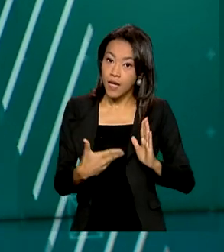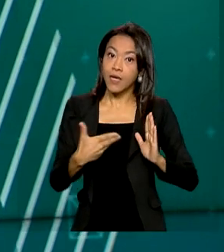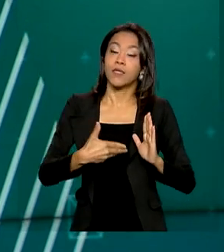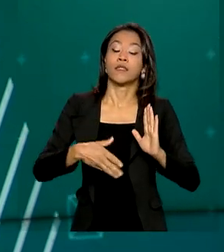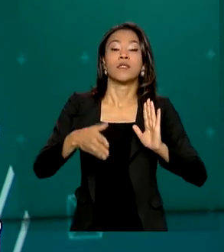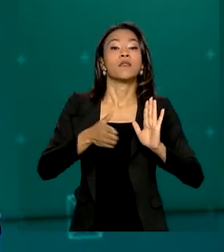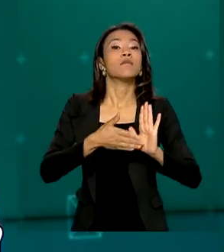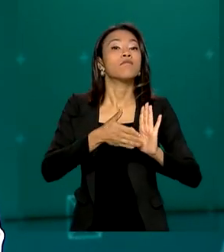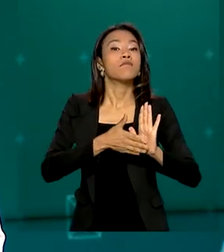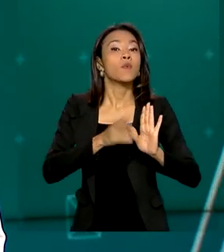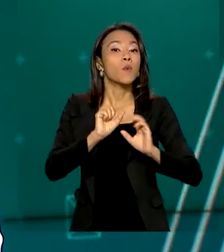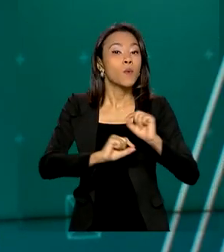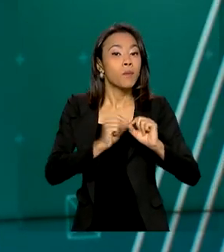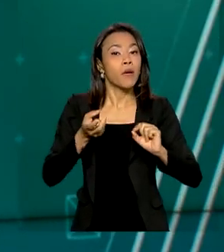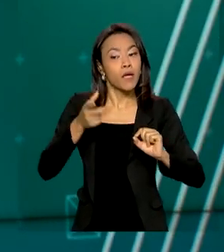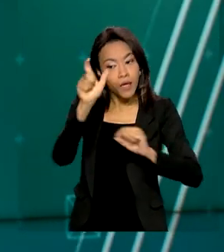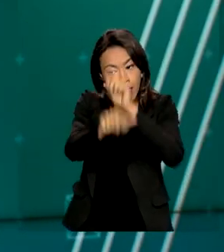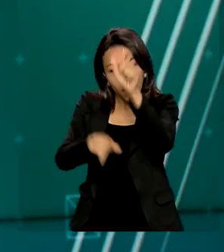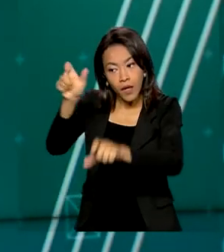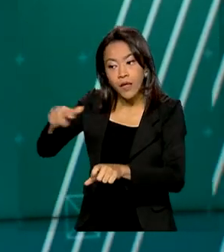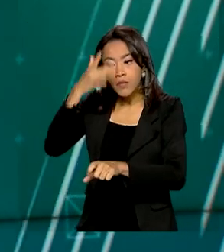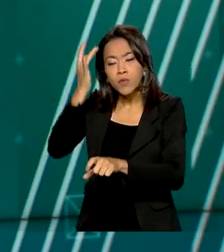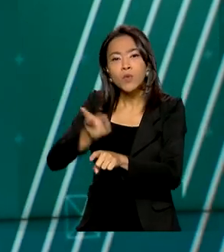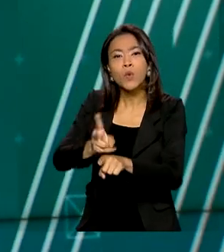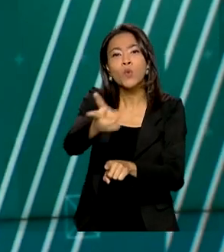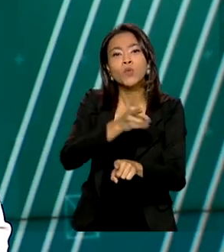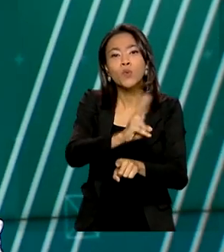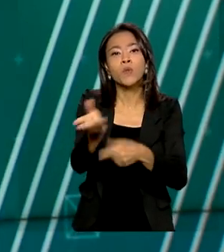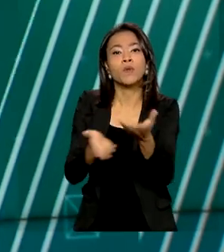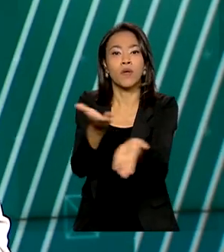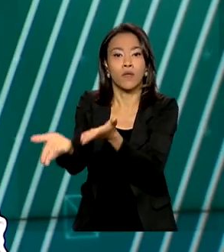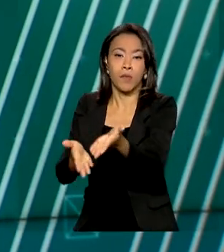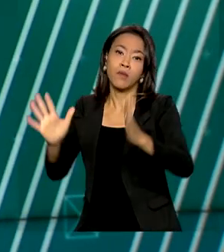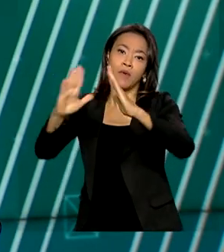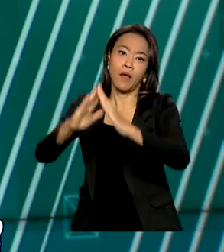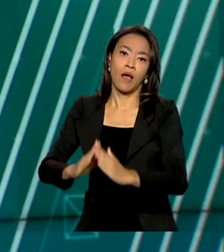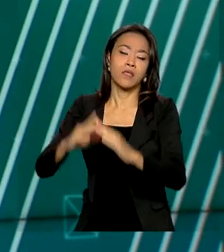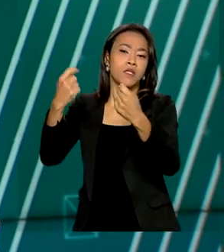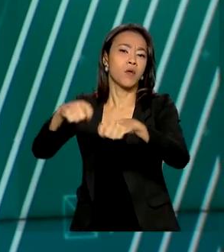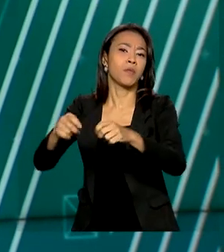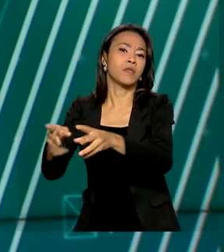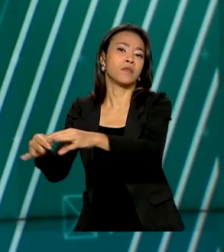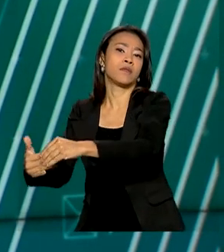aos pacientes a continuidade do tratamento em casa, sem a necessidade de internação hospitalar.